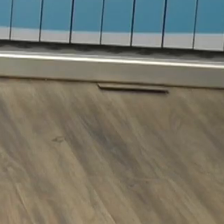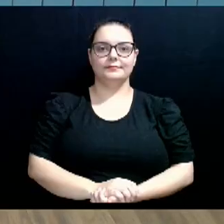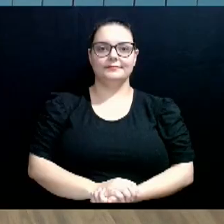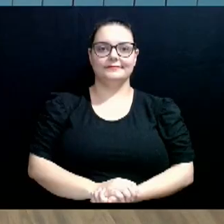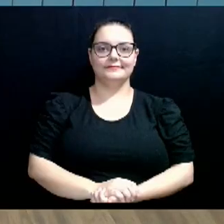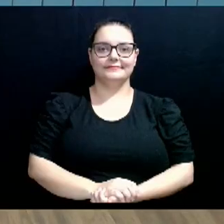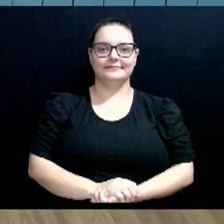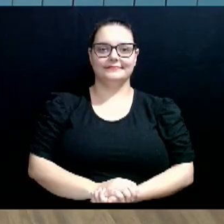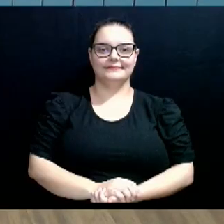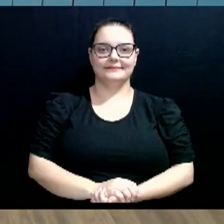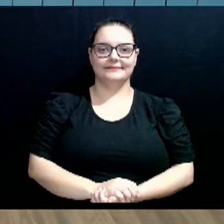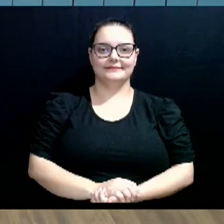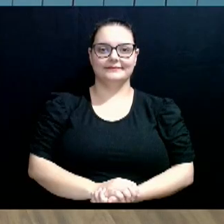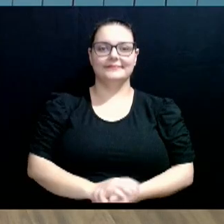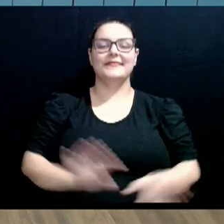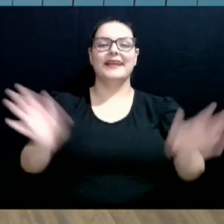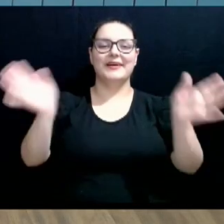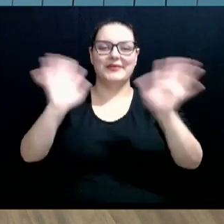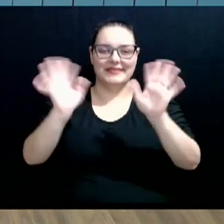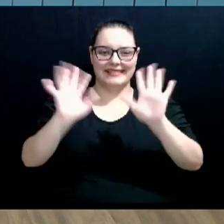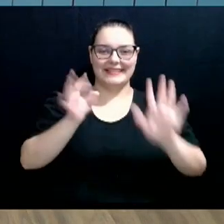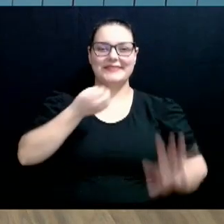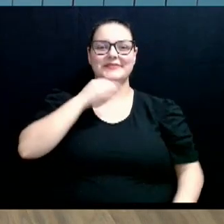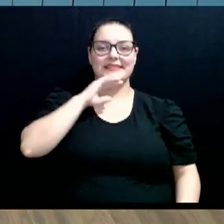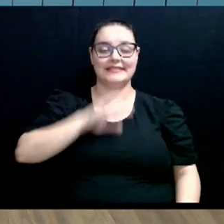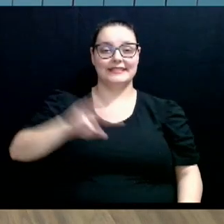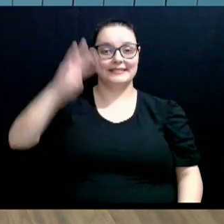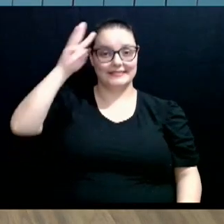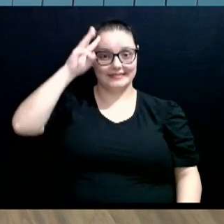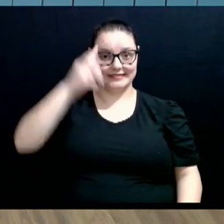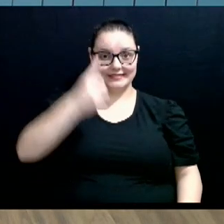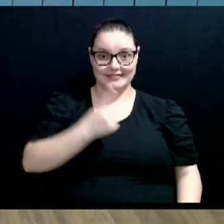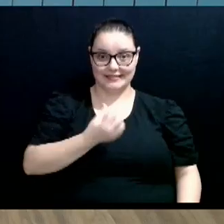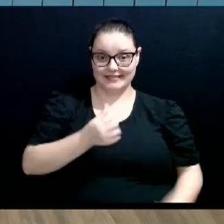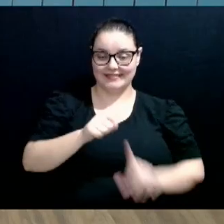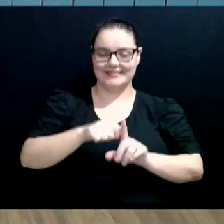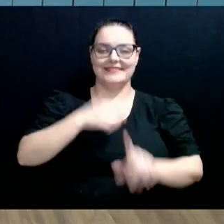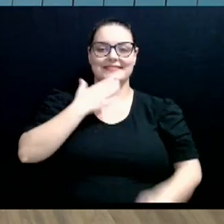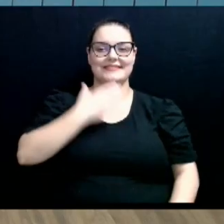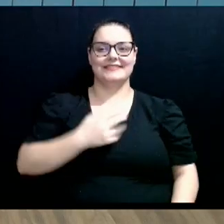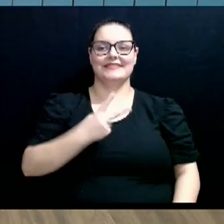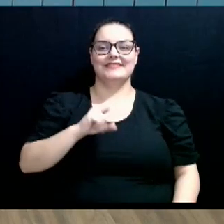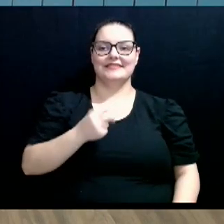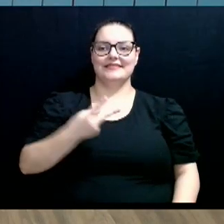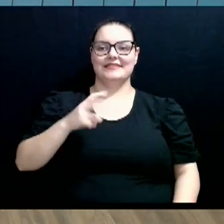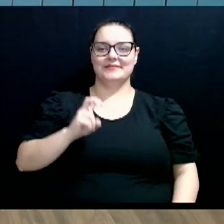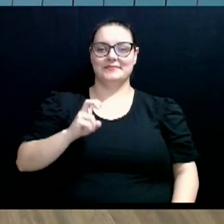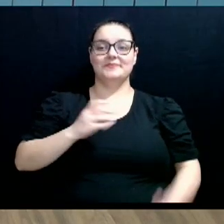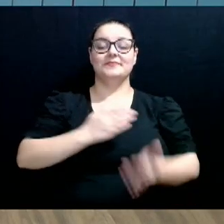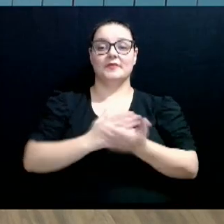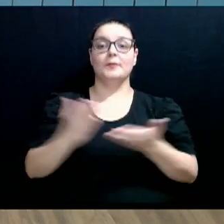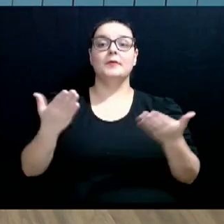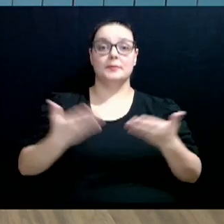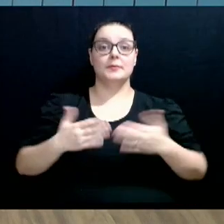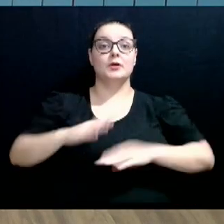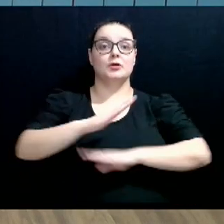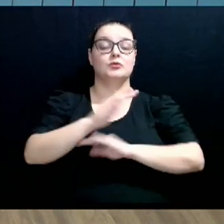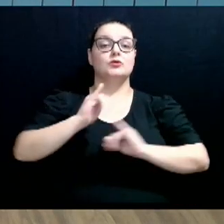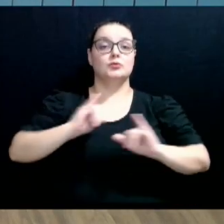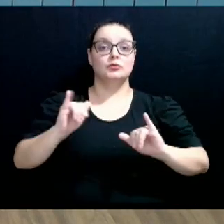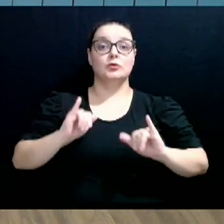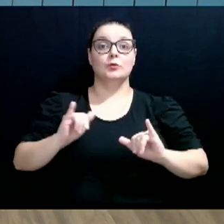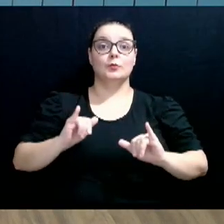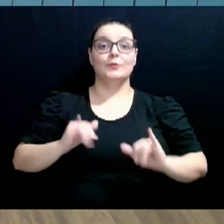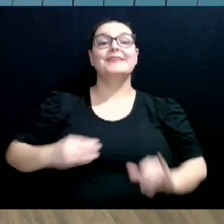Olá, boa tarde. Terça-feira, 16 de dezembro de 2025. Começa agora o Jornal Câmara Notícia, ao